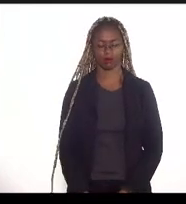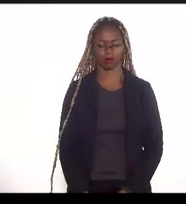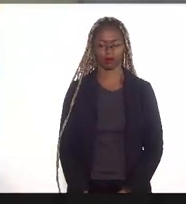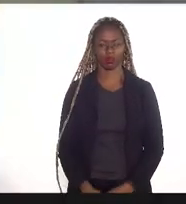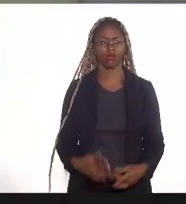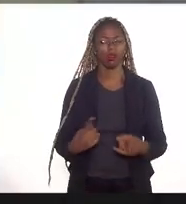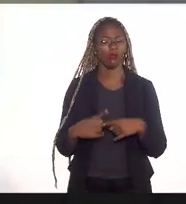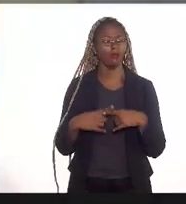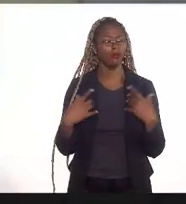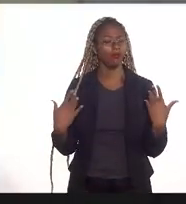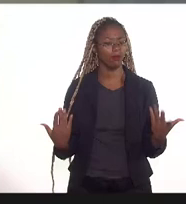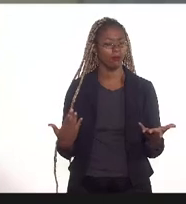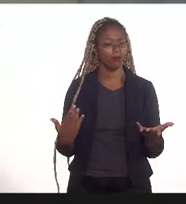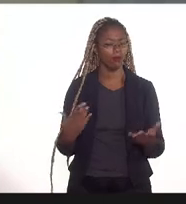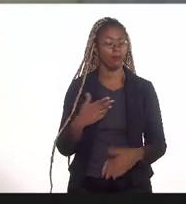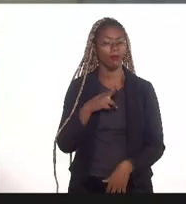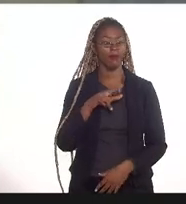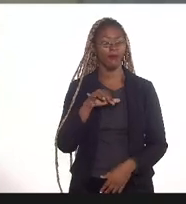por que o Rio Log